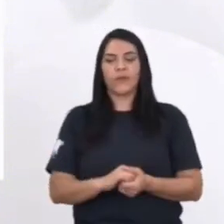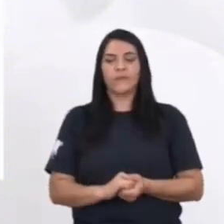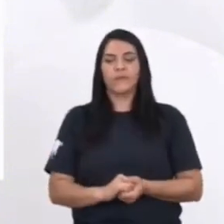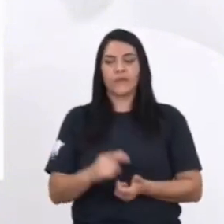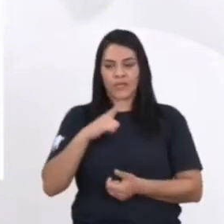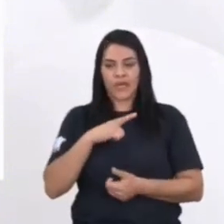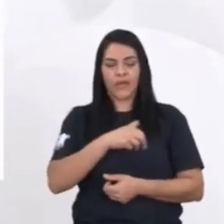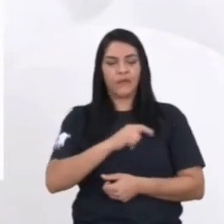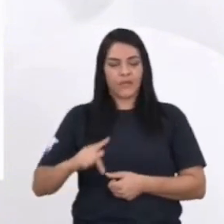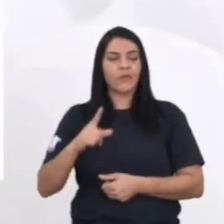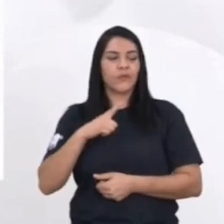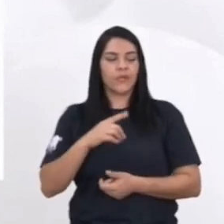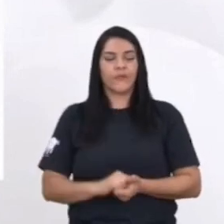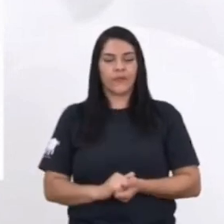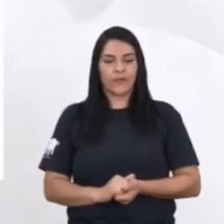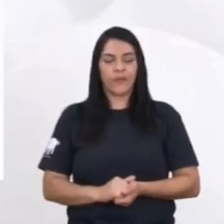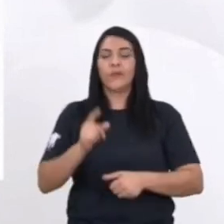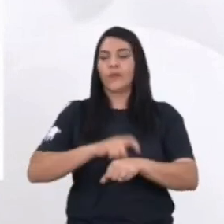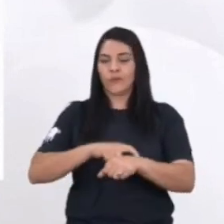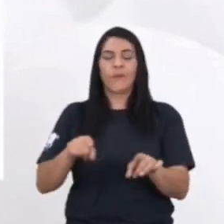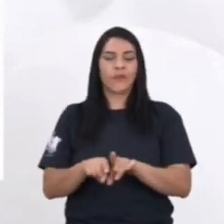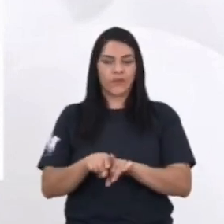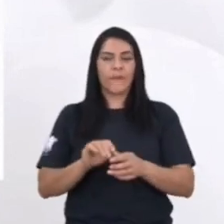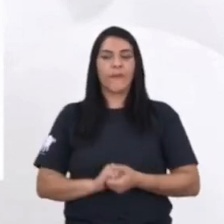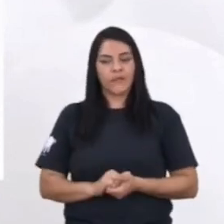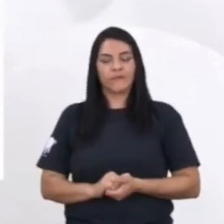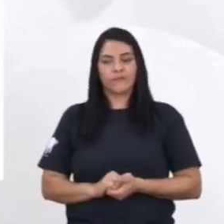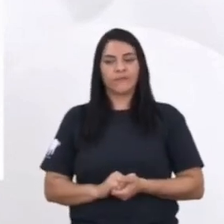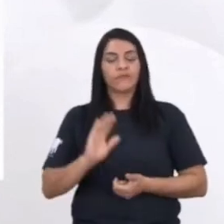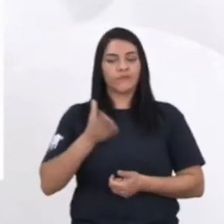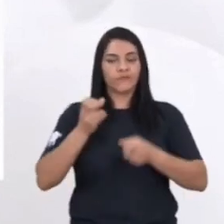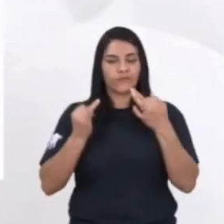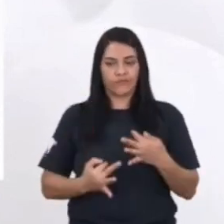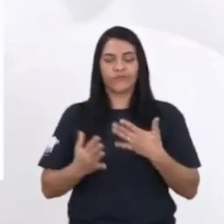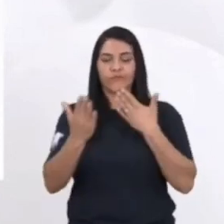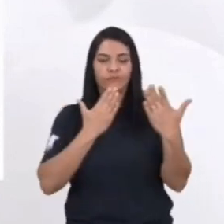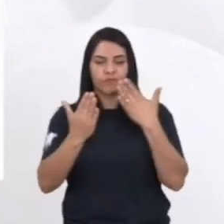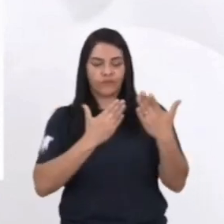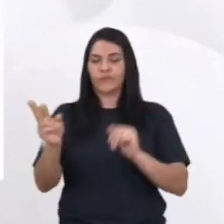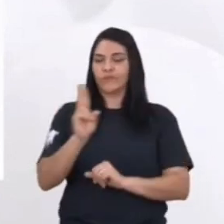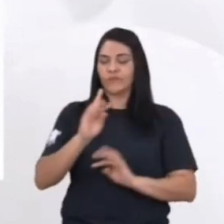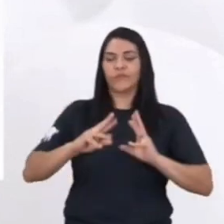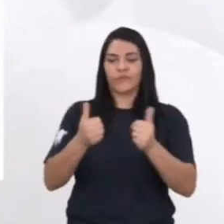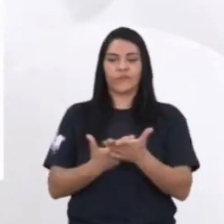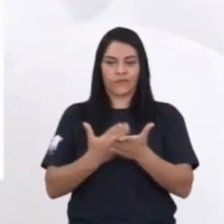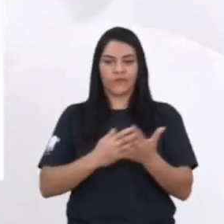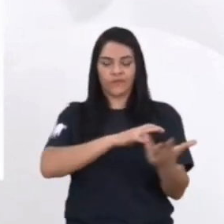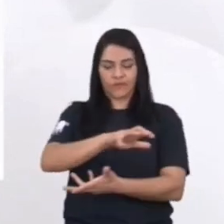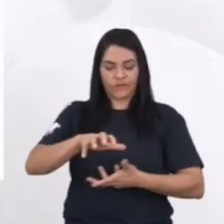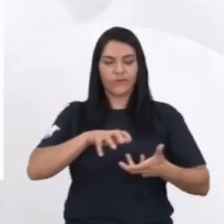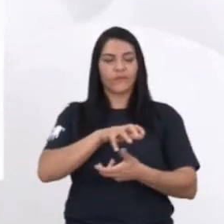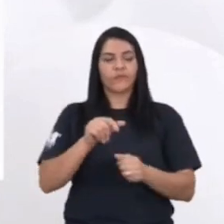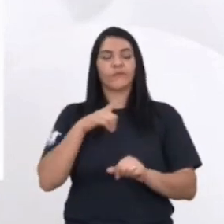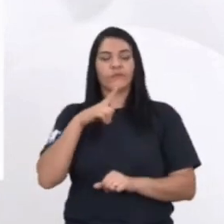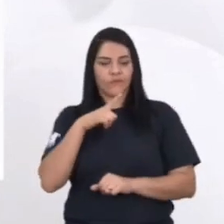que a plataforma trouxe para ele. E nesse momento também, como eu falei, né? Ele vai comparar ali a resposta do estudante com a resolução da questão,